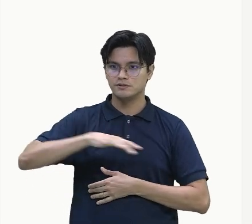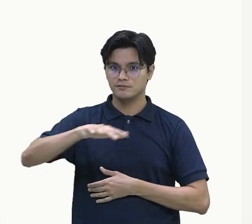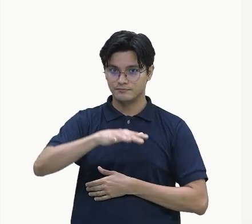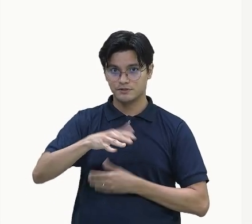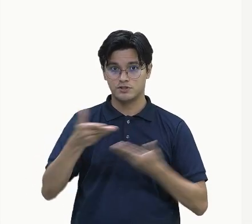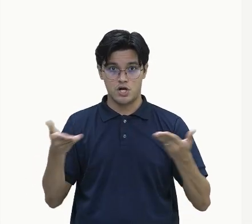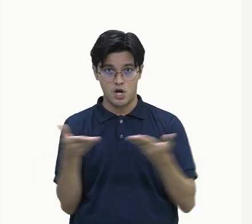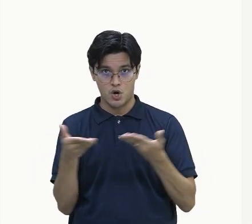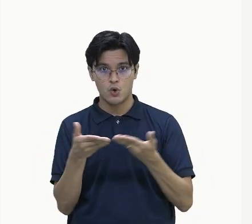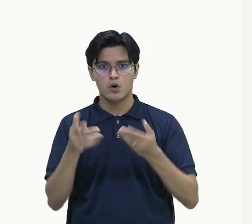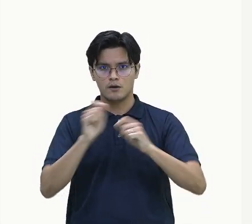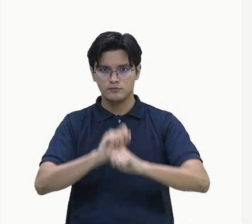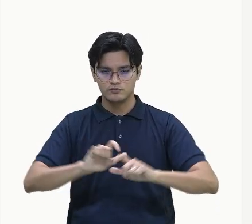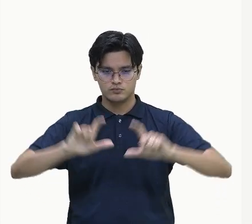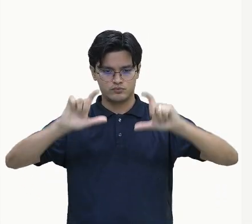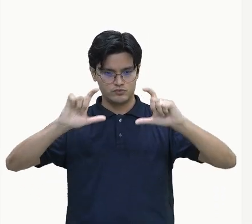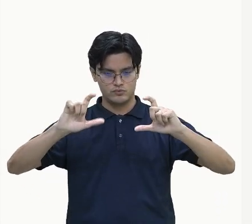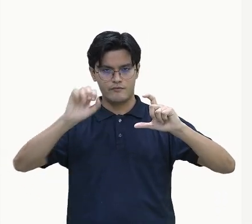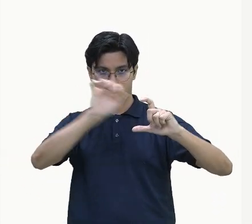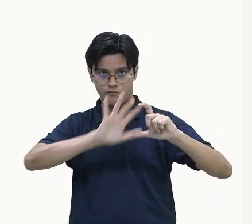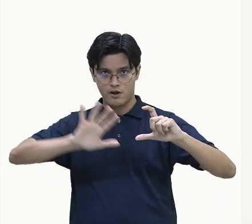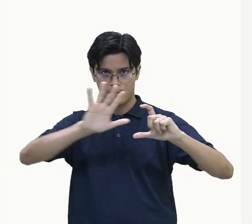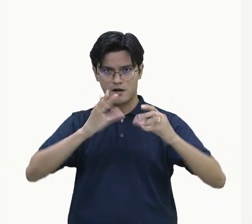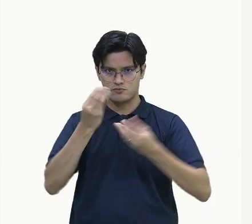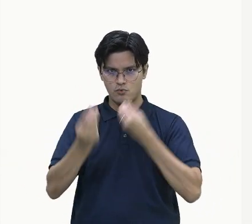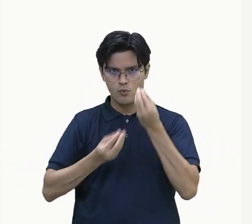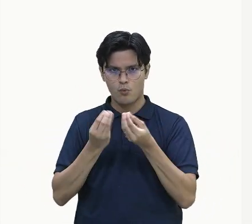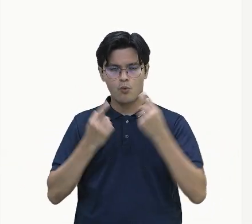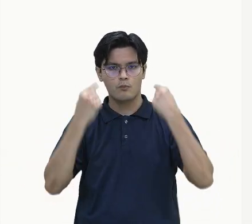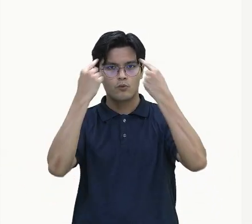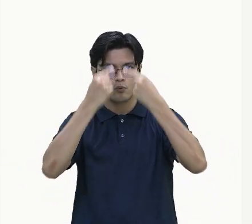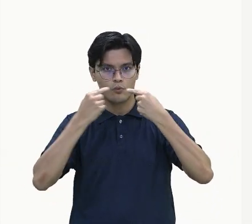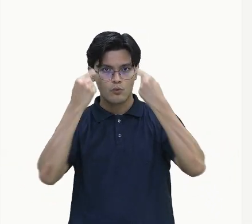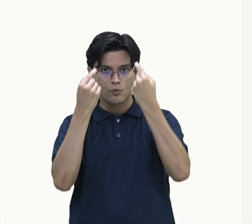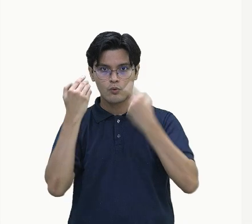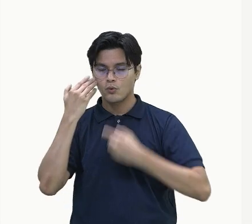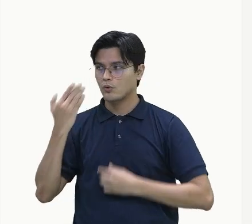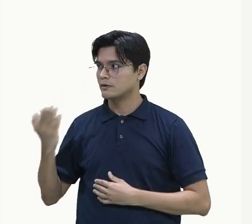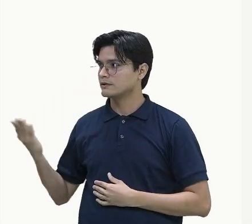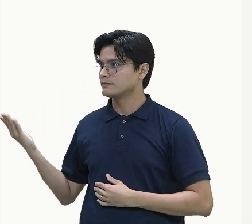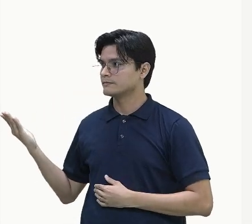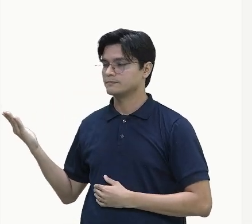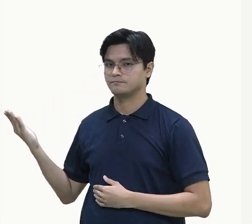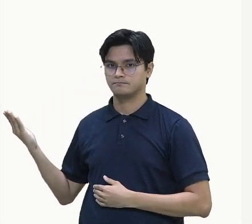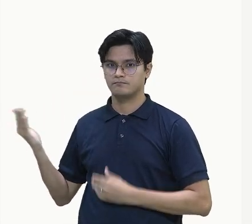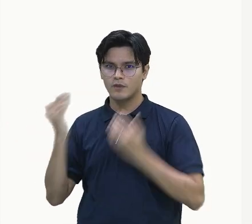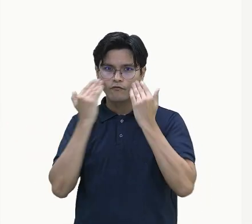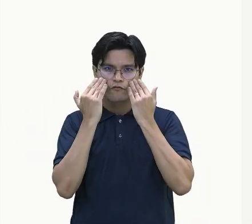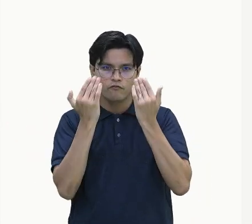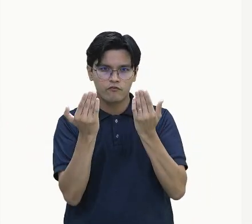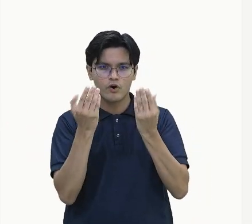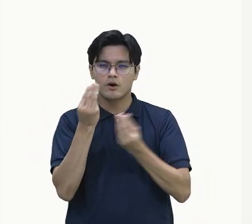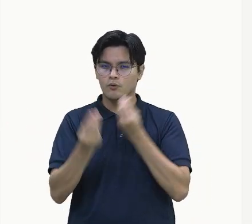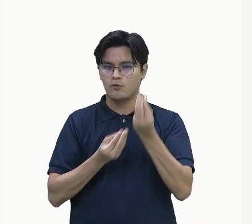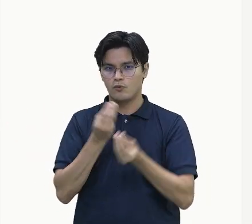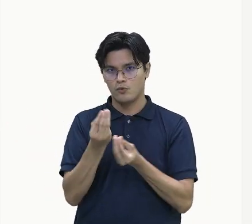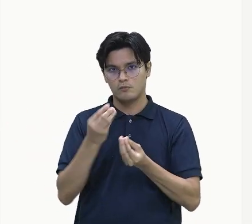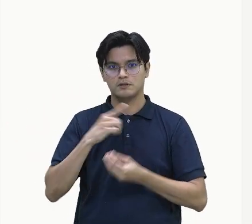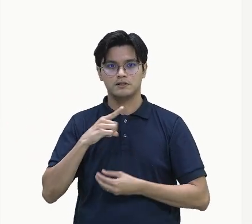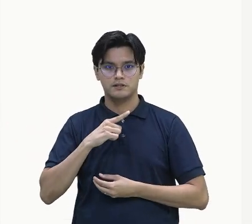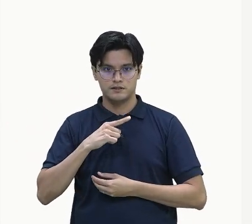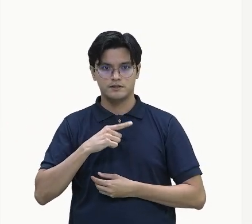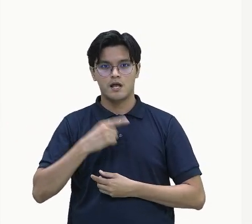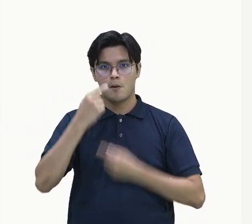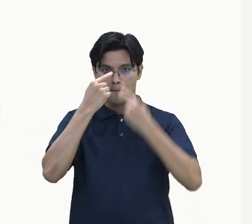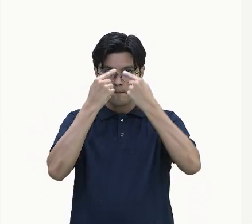amplitude, né, aqui a parte externa do olho, uma visão frontal da parte externa, temos a pálpebra, temos